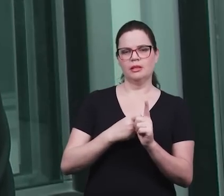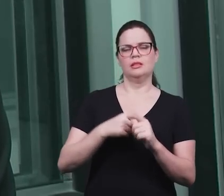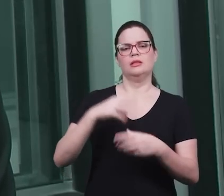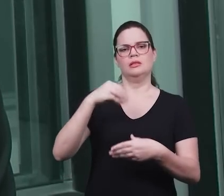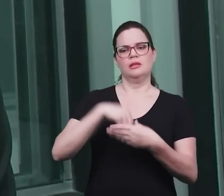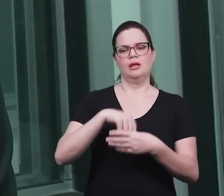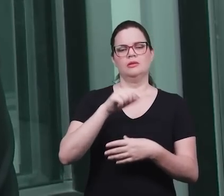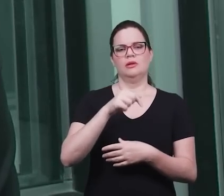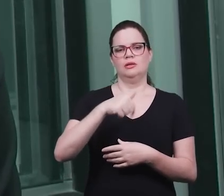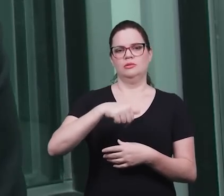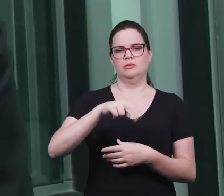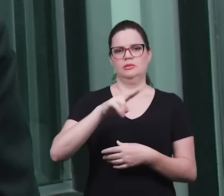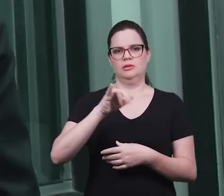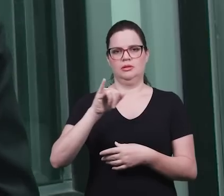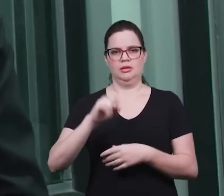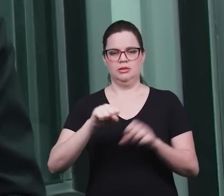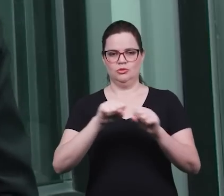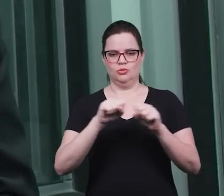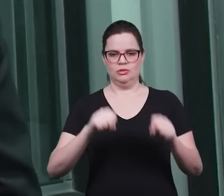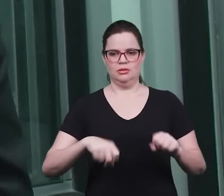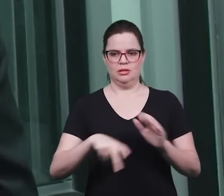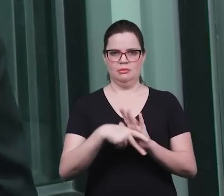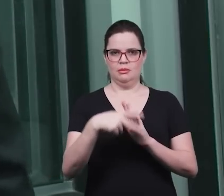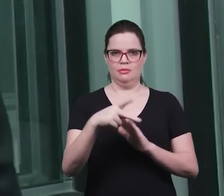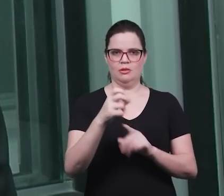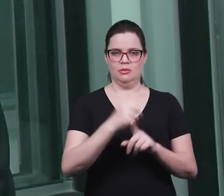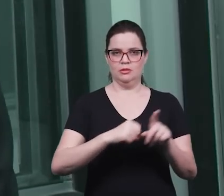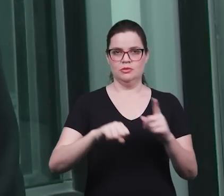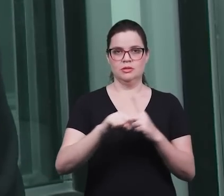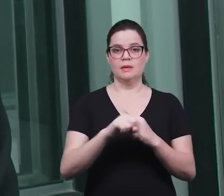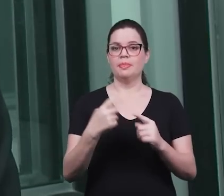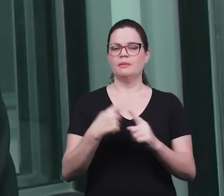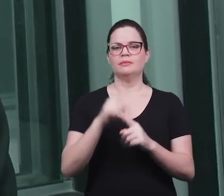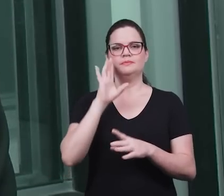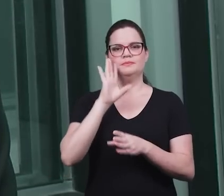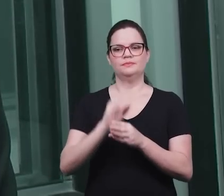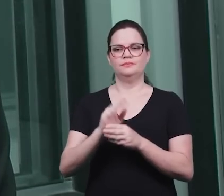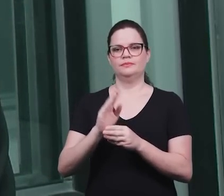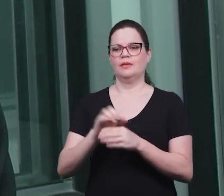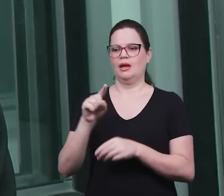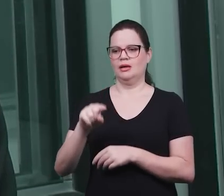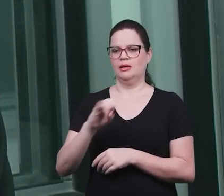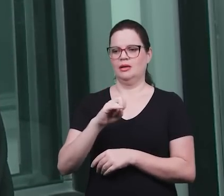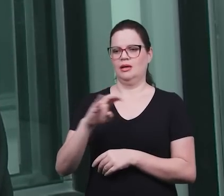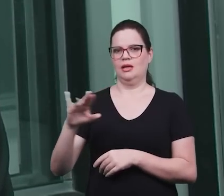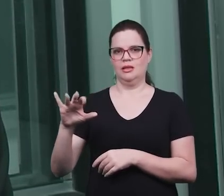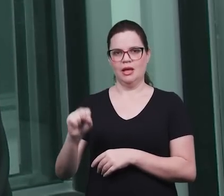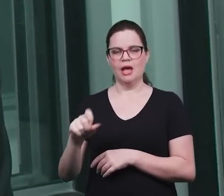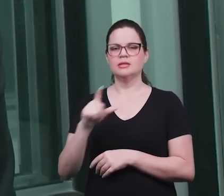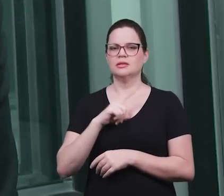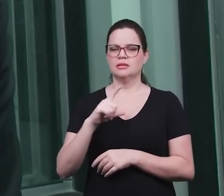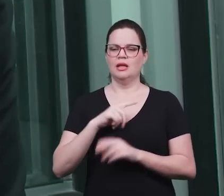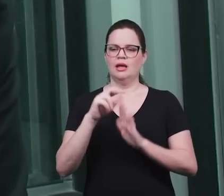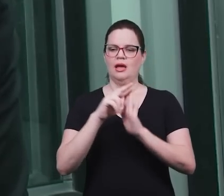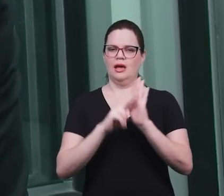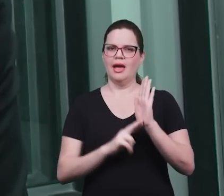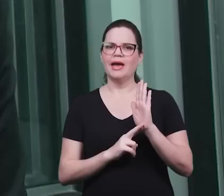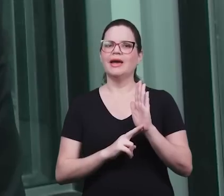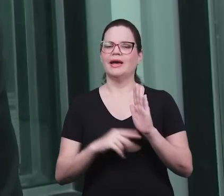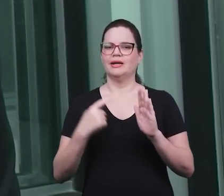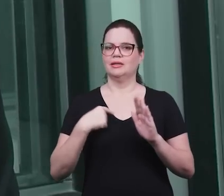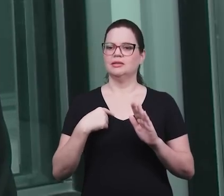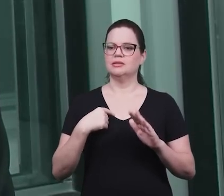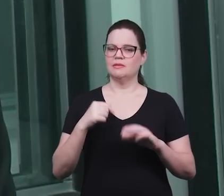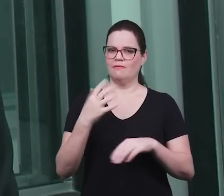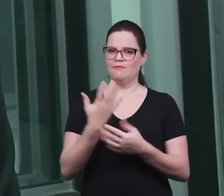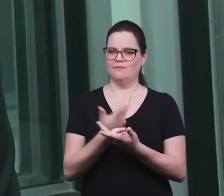A Previdência, por mais que ela tenha endurecido as regras nos últimos anos, ela também tem tornado a regra mais fácil de compreender. Sim.